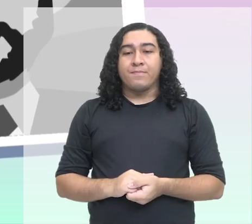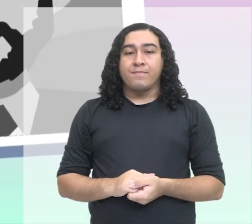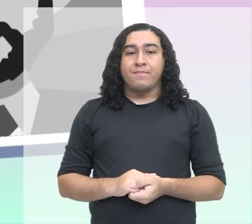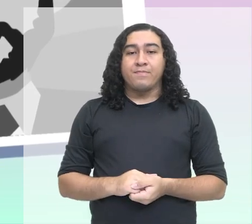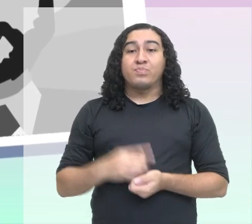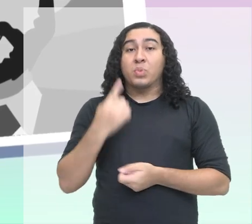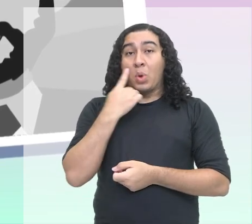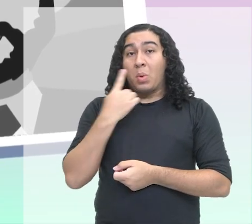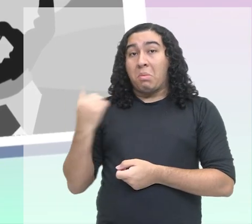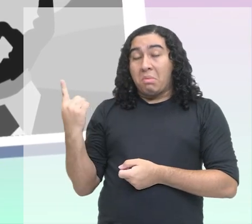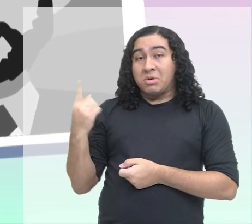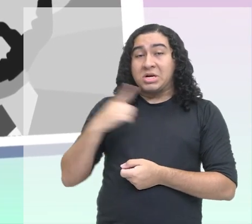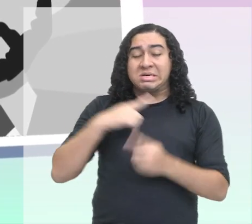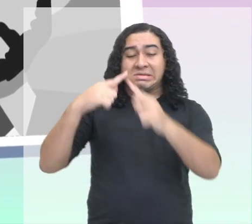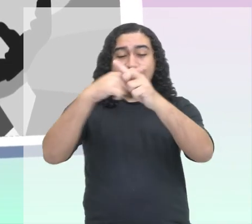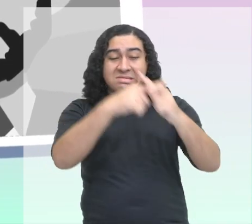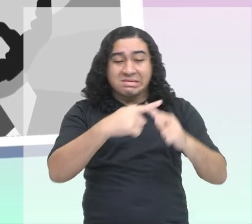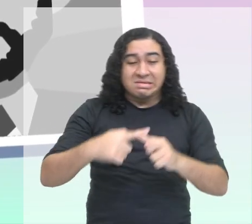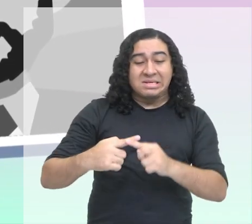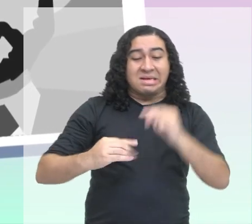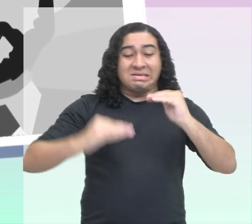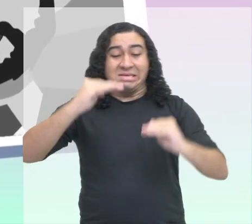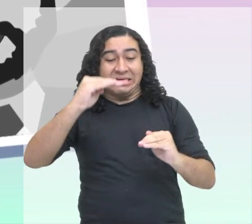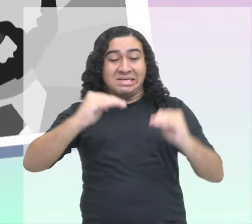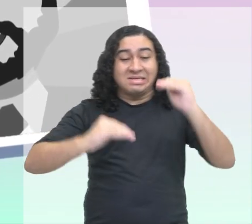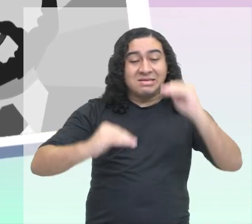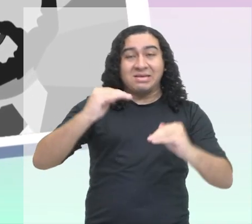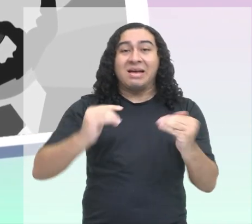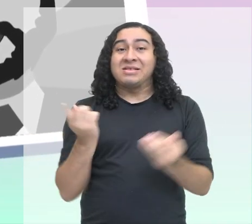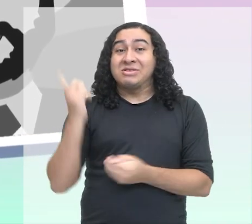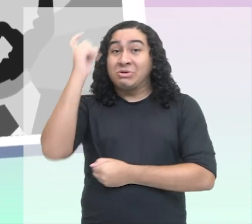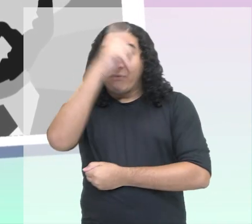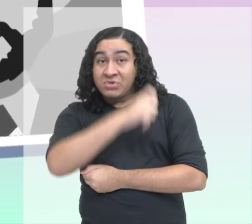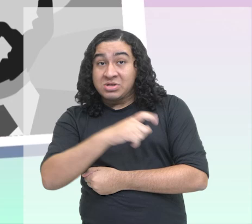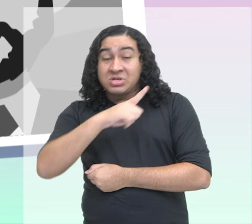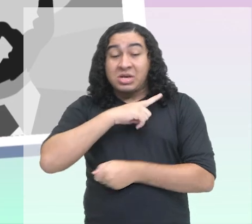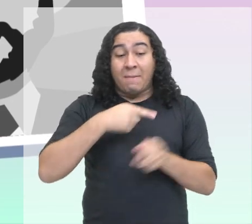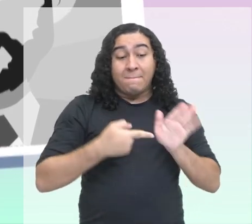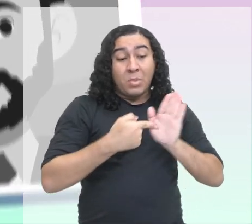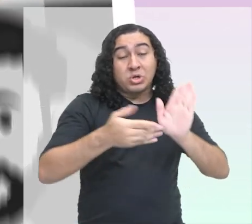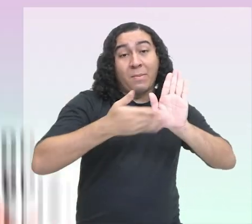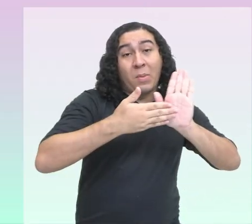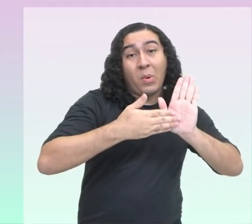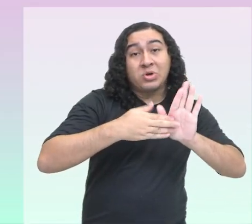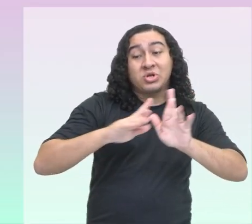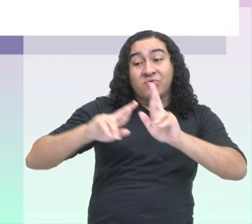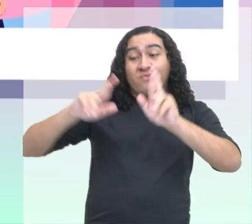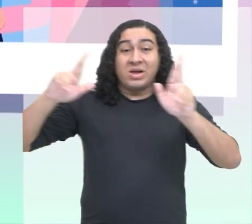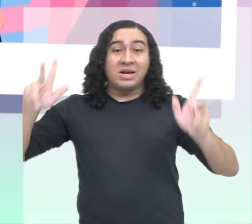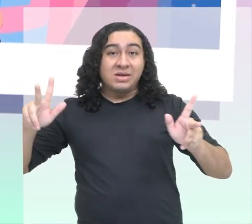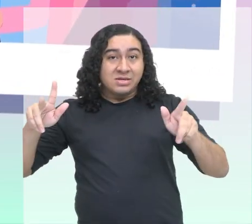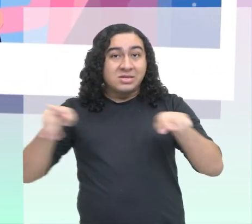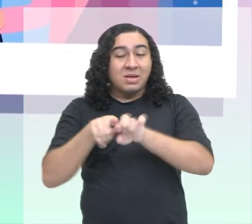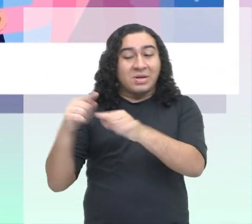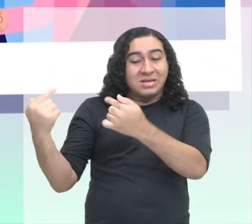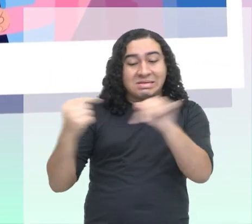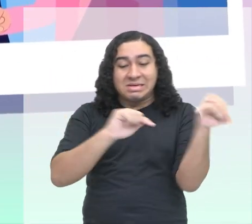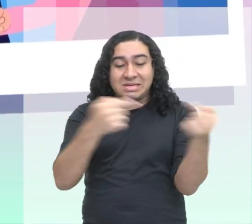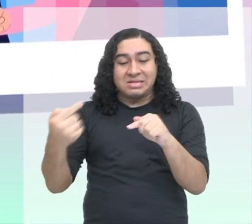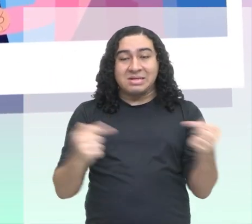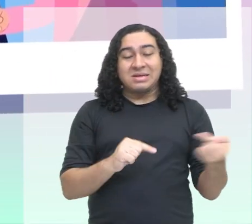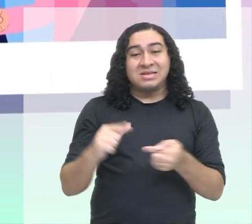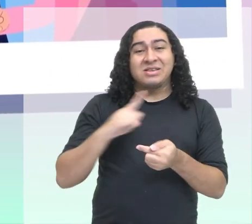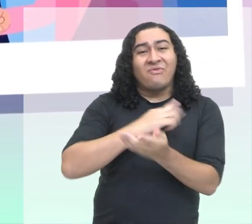A campanha foi intensa e acirrada, com os 2 candidatos apresentando propostas contrastantes e participando